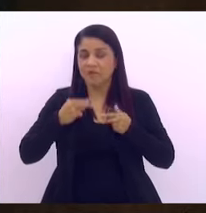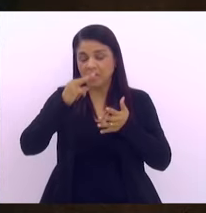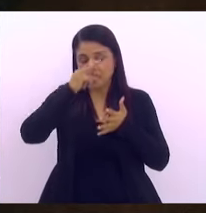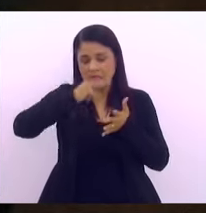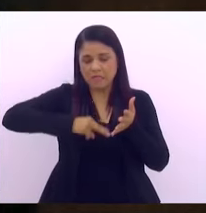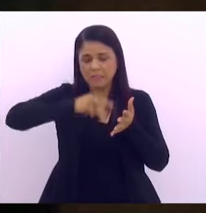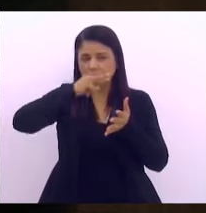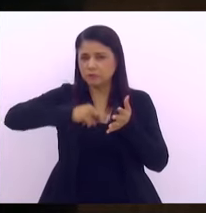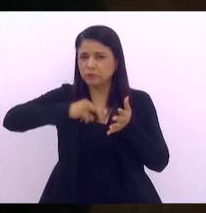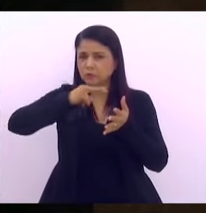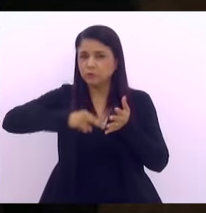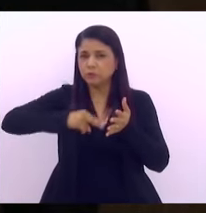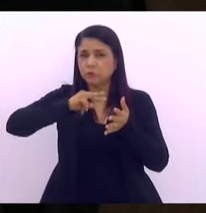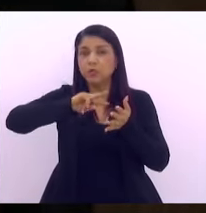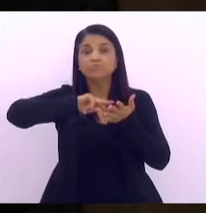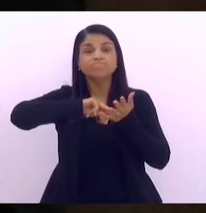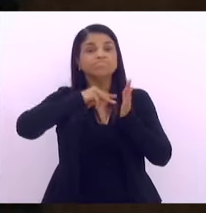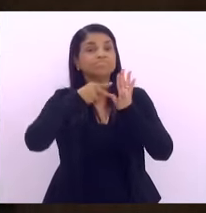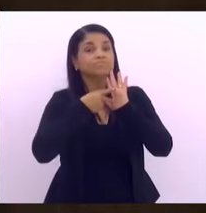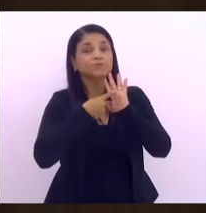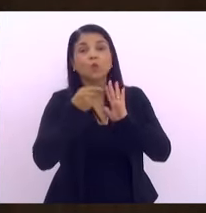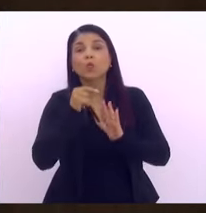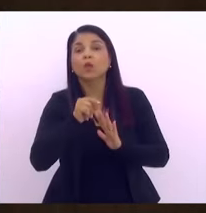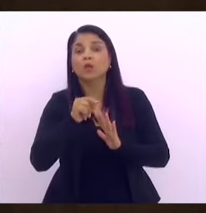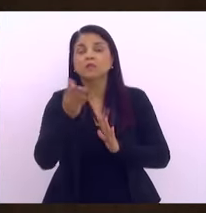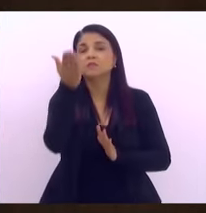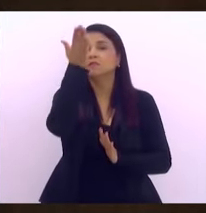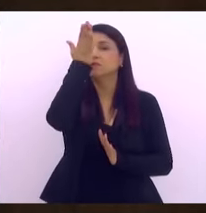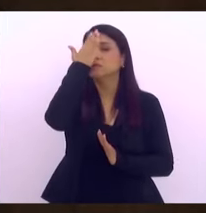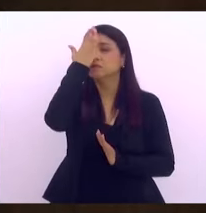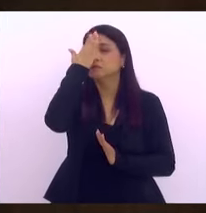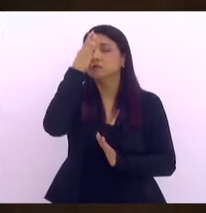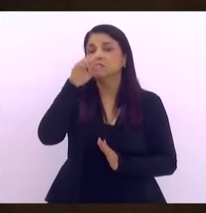Leitura é sinônimo de saber.